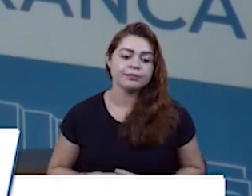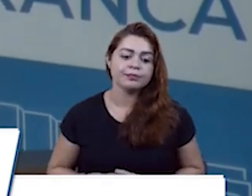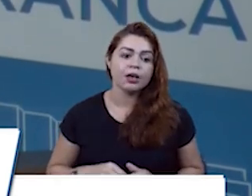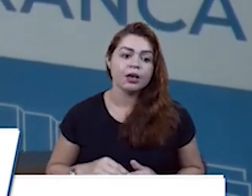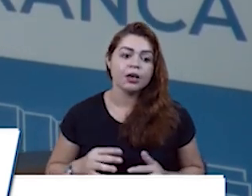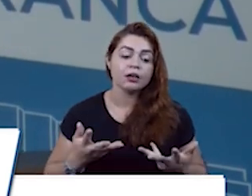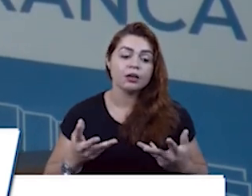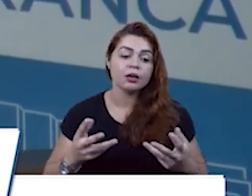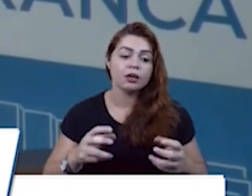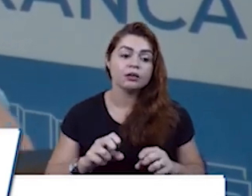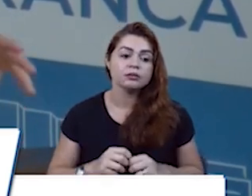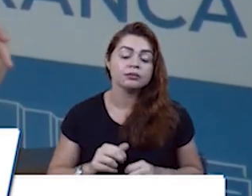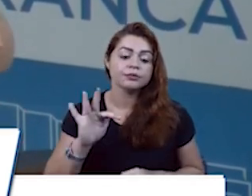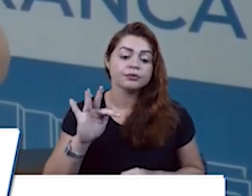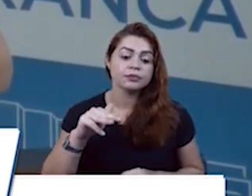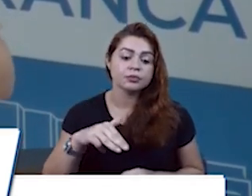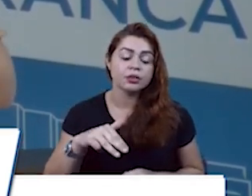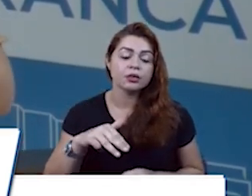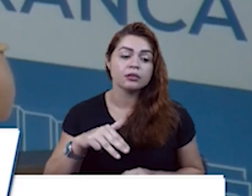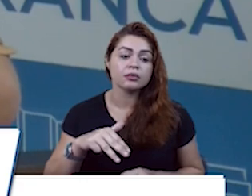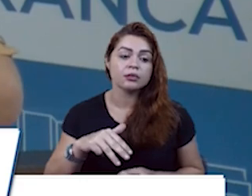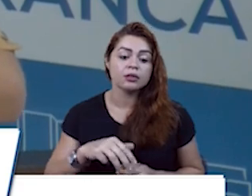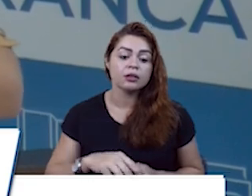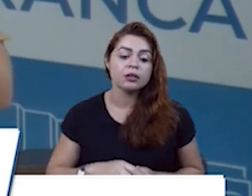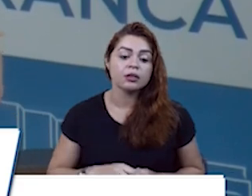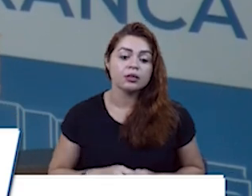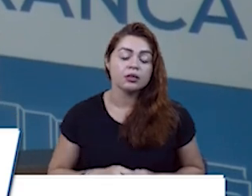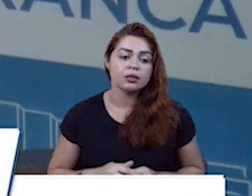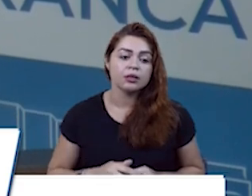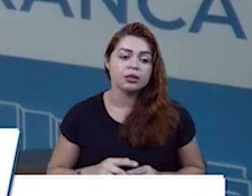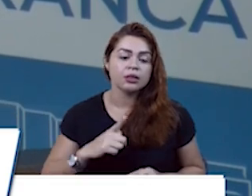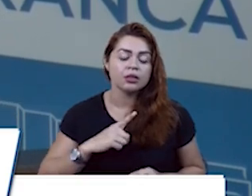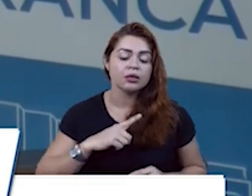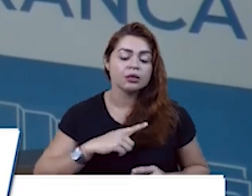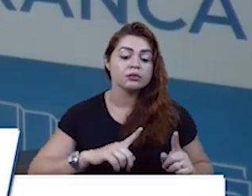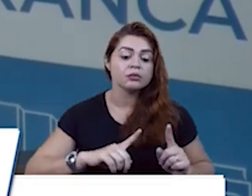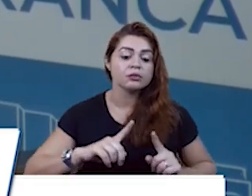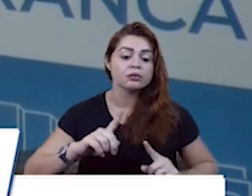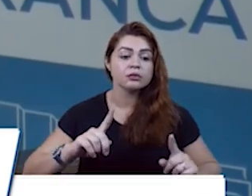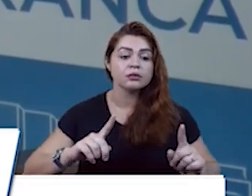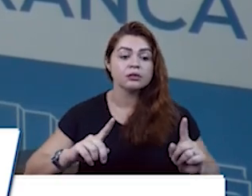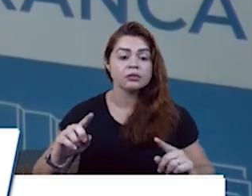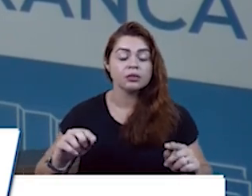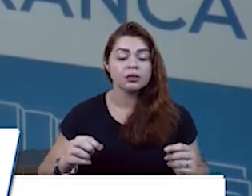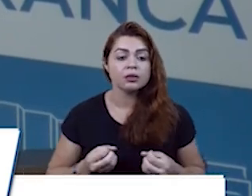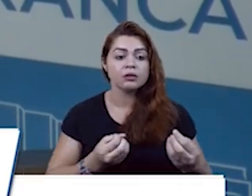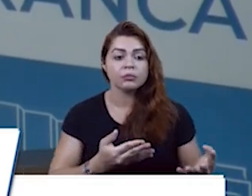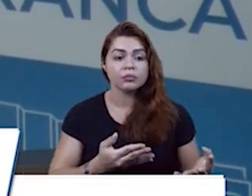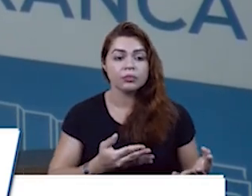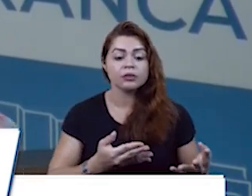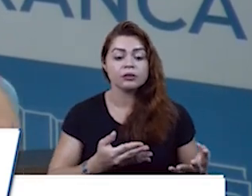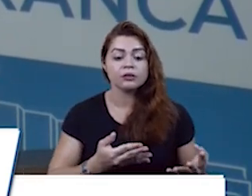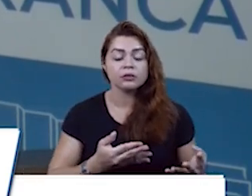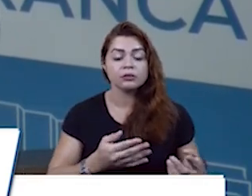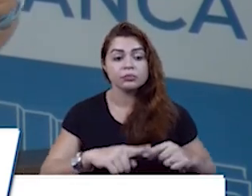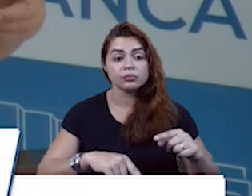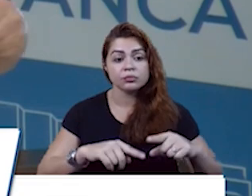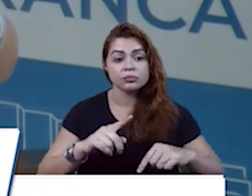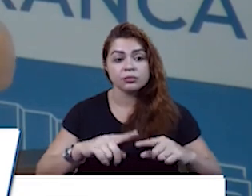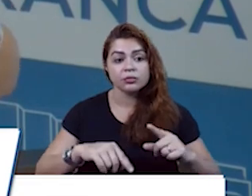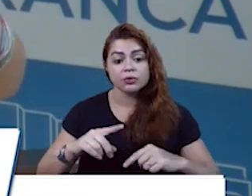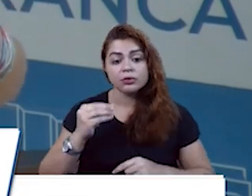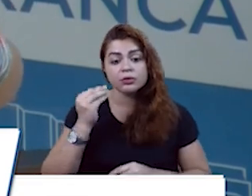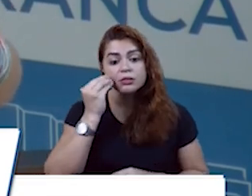vezes que na licitação eles mandam um produto de testagem, tem as medicações de testagem, testa para